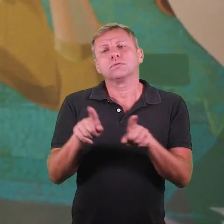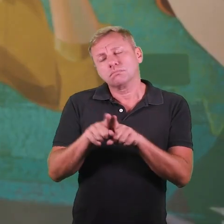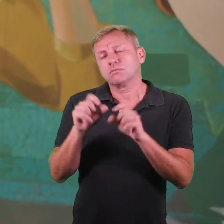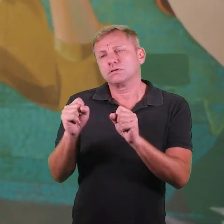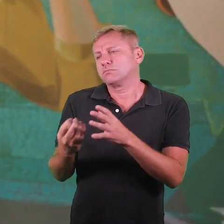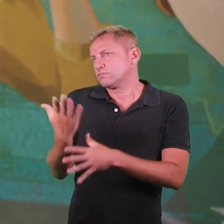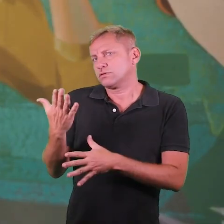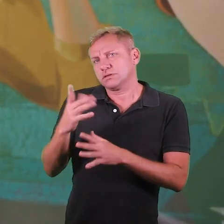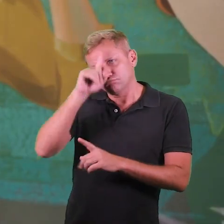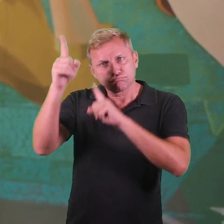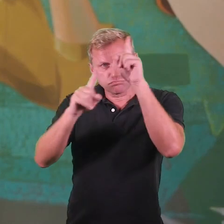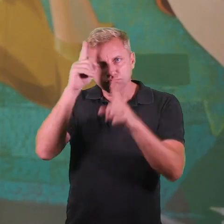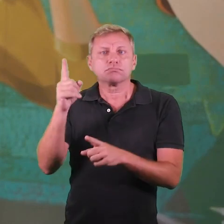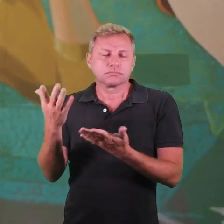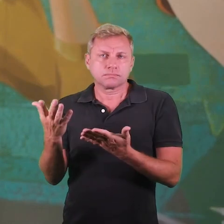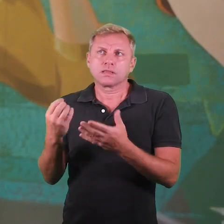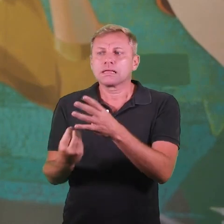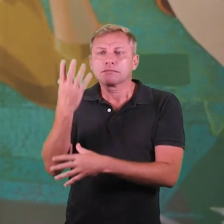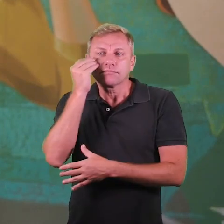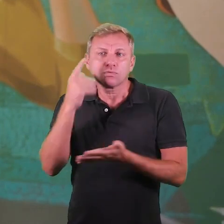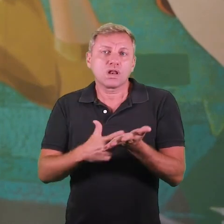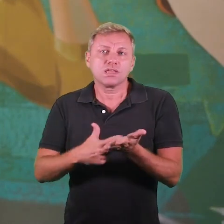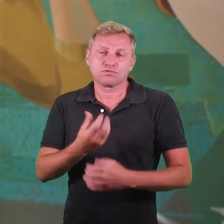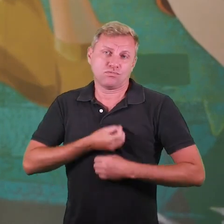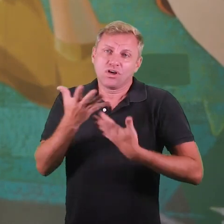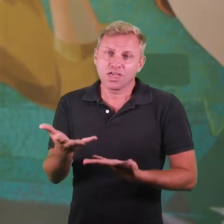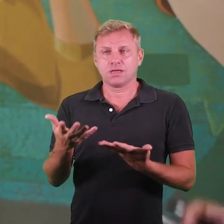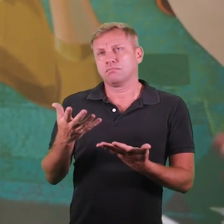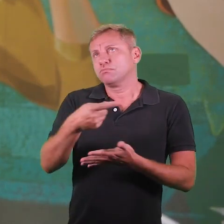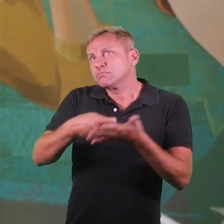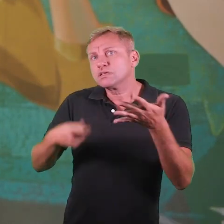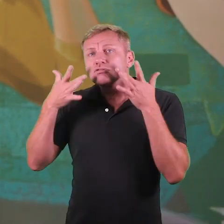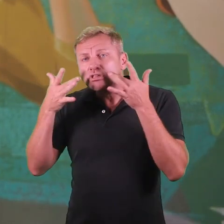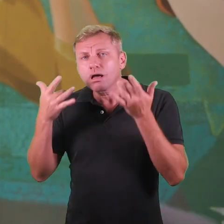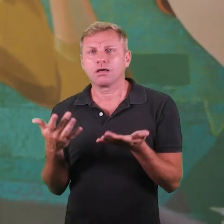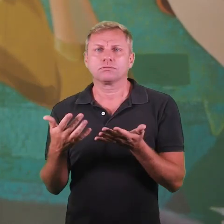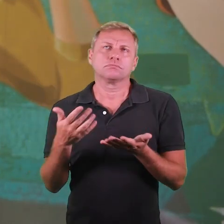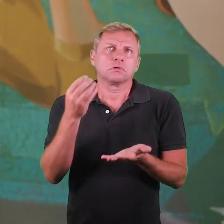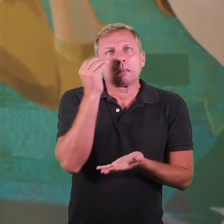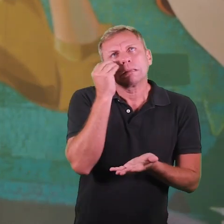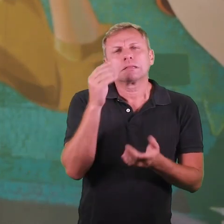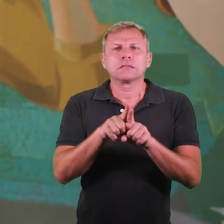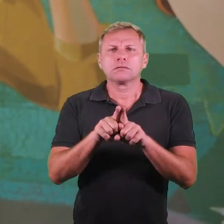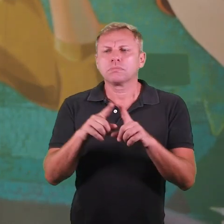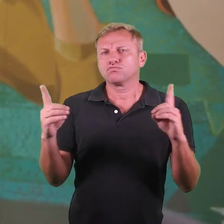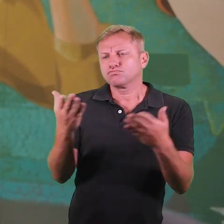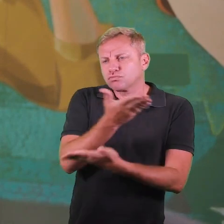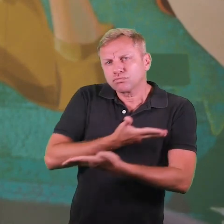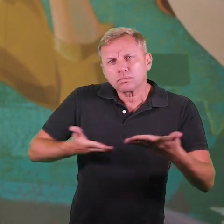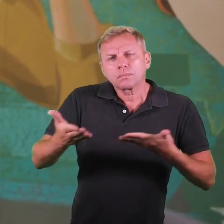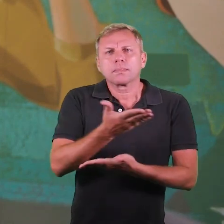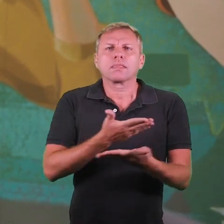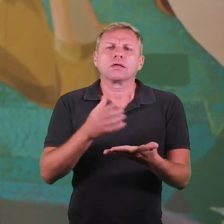criativo, um livro, a tentativa de criar um livro de poemas, uma peça de teatro, a tentativa de um diálogo entre um projeto